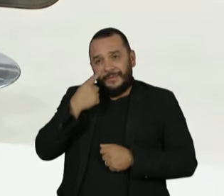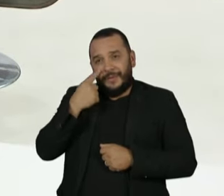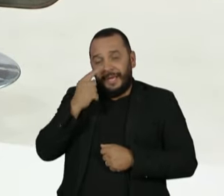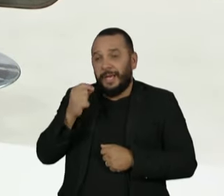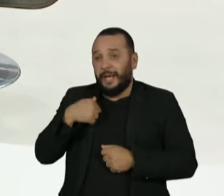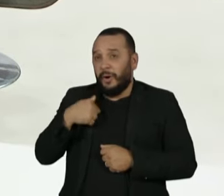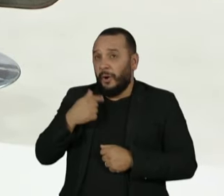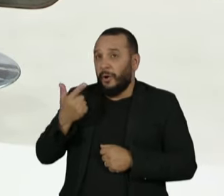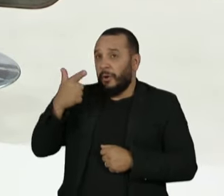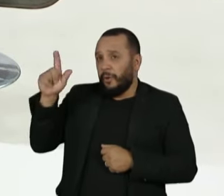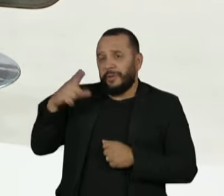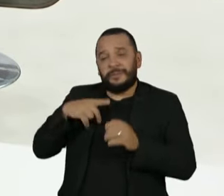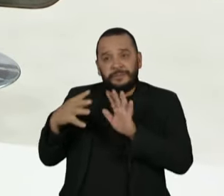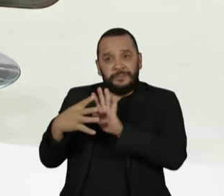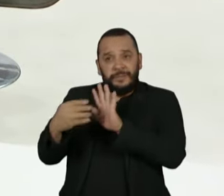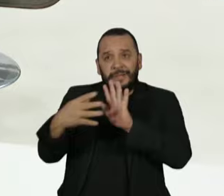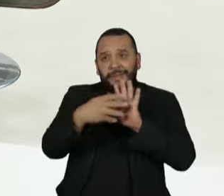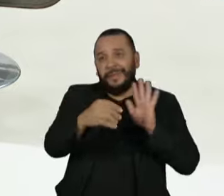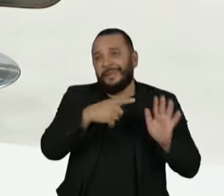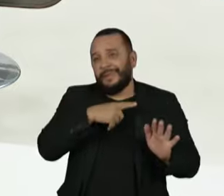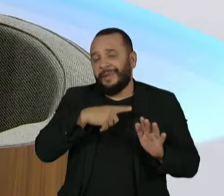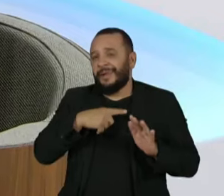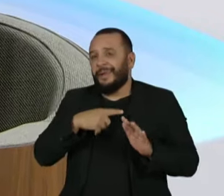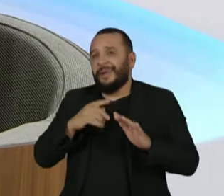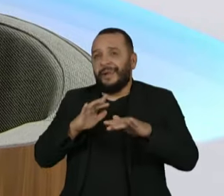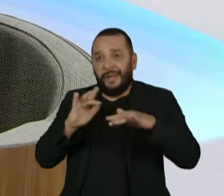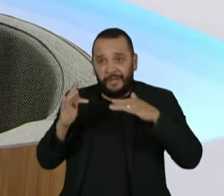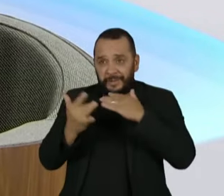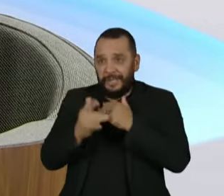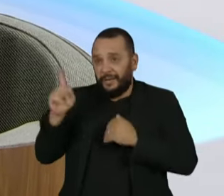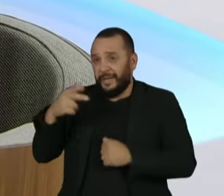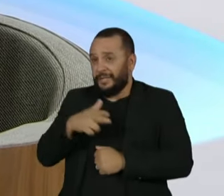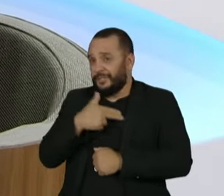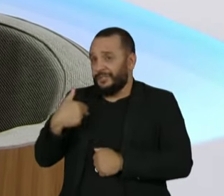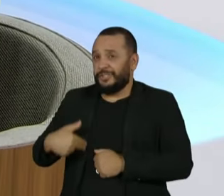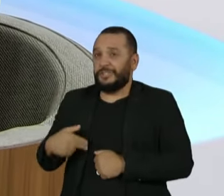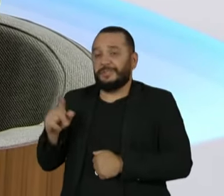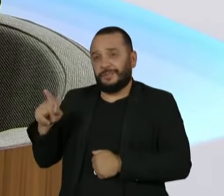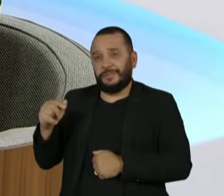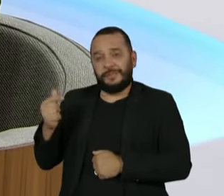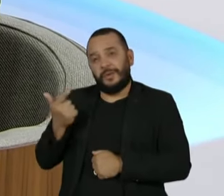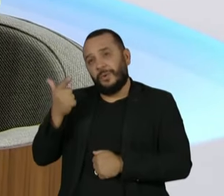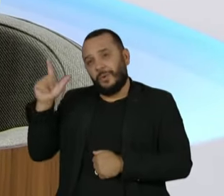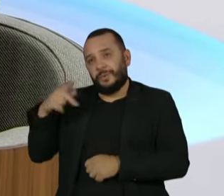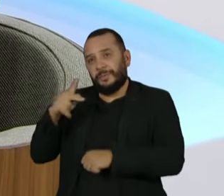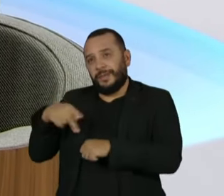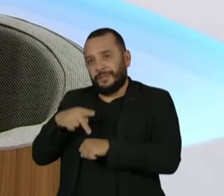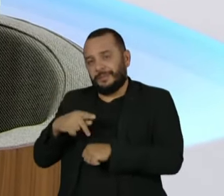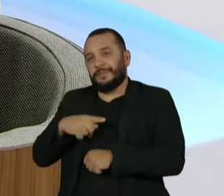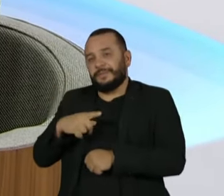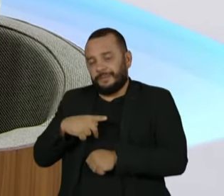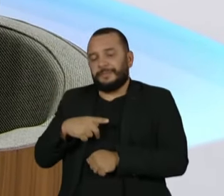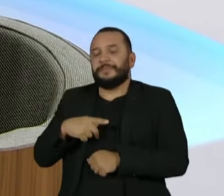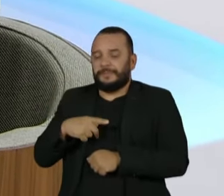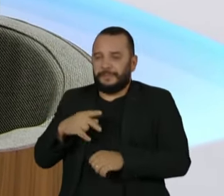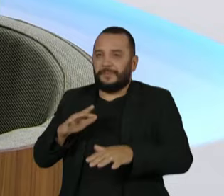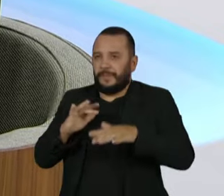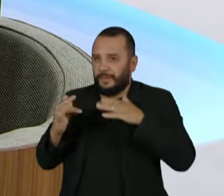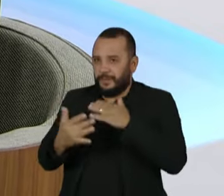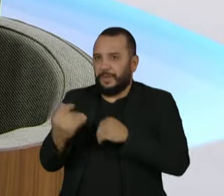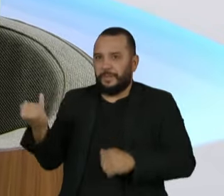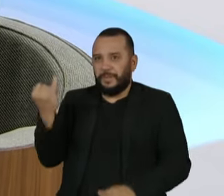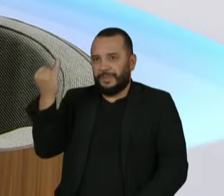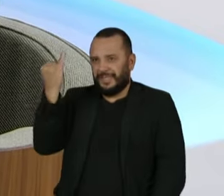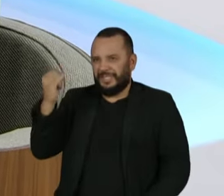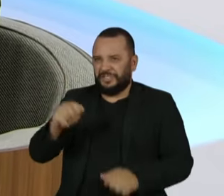os outros exemplos que a gente podia ter são redes sociais na China né que é o único outro país que tem redes sociais relevantes de